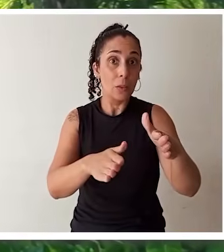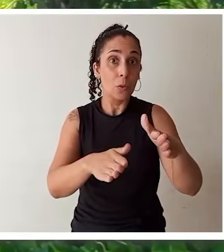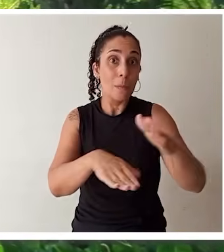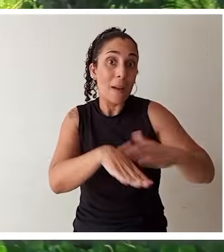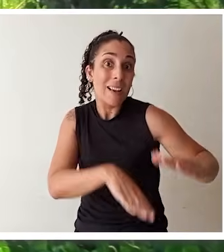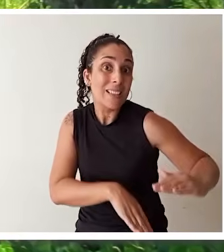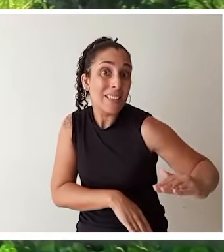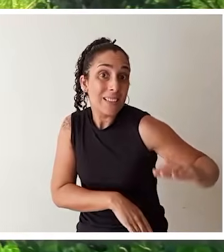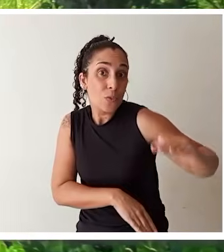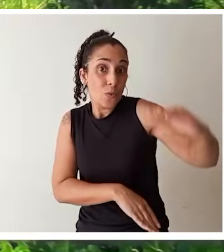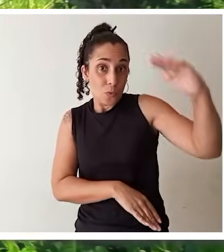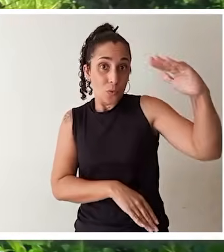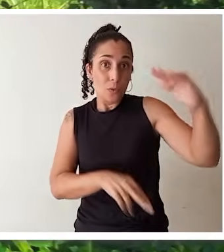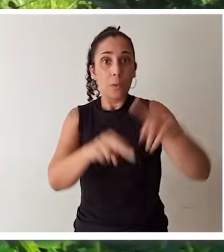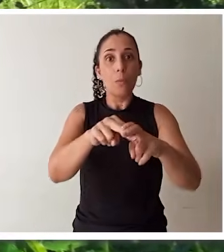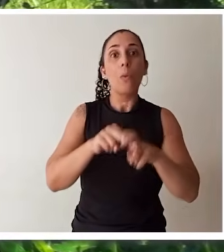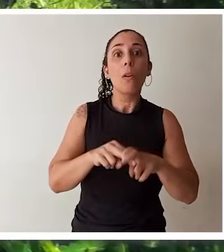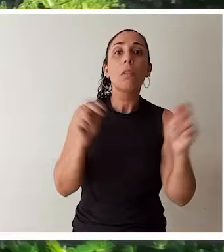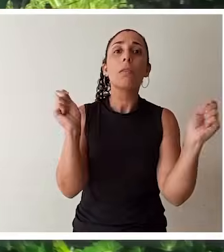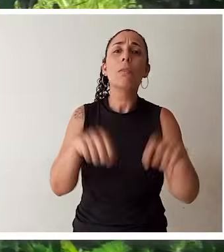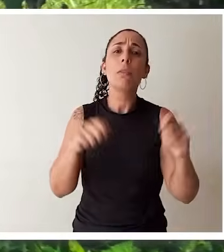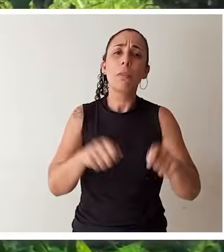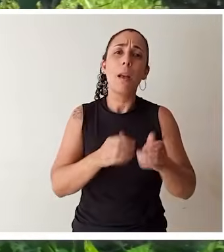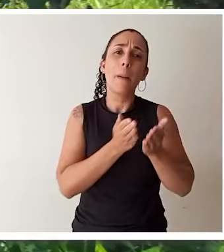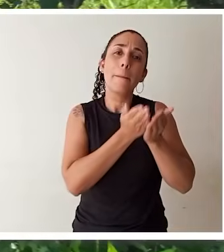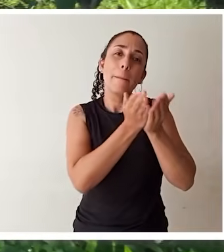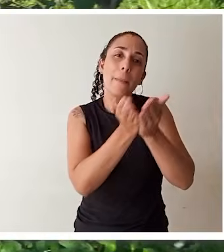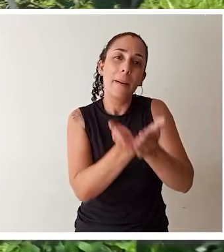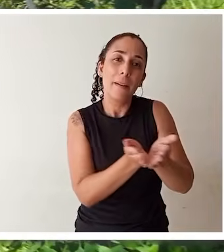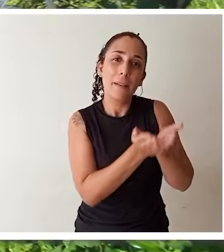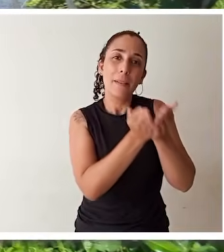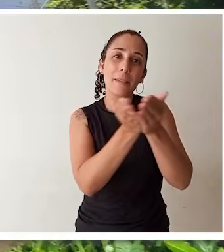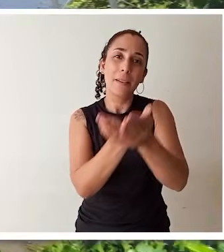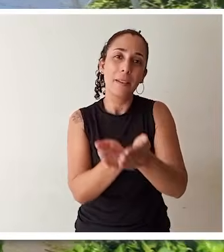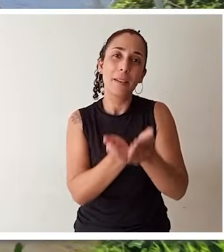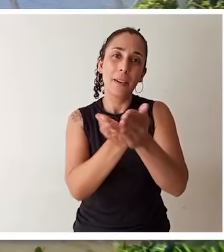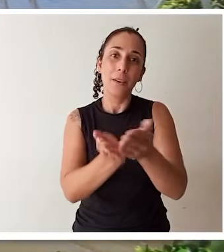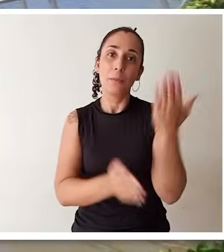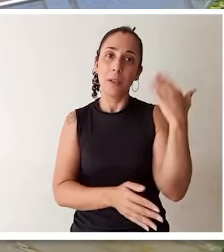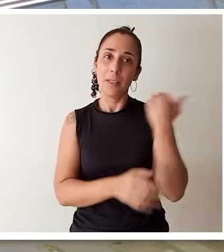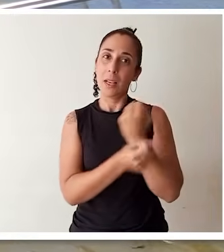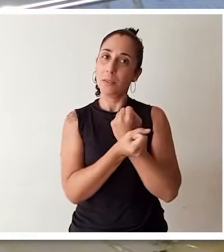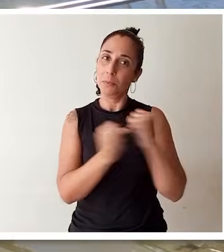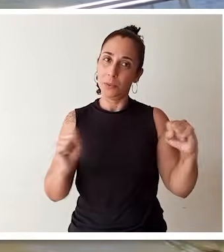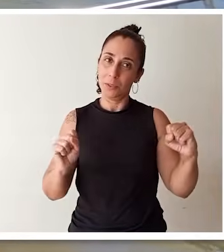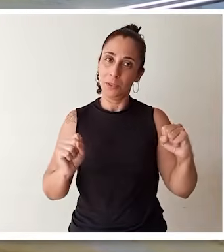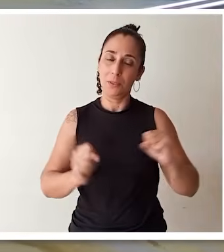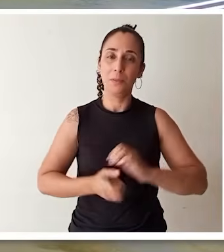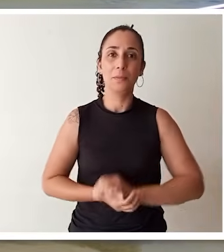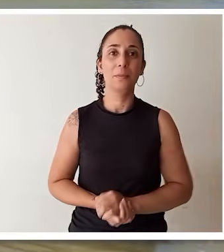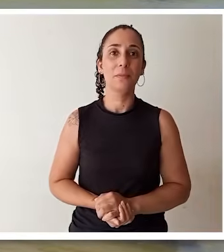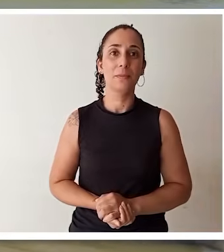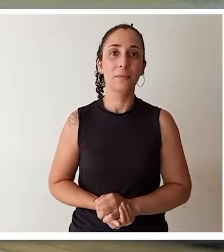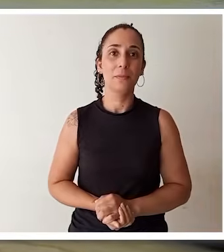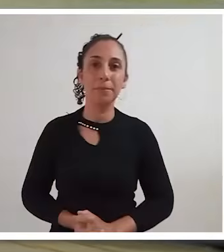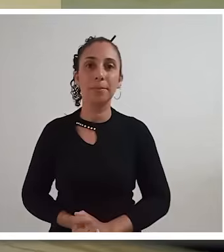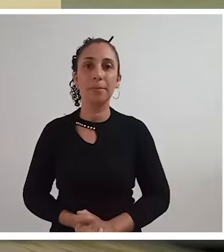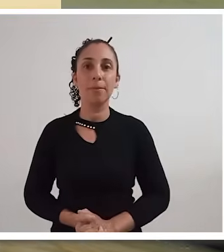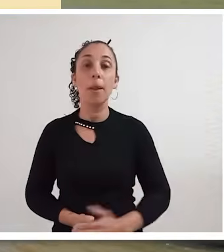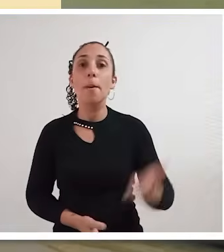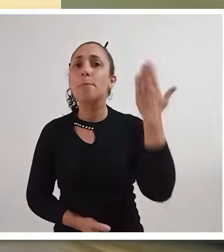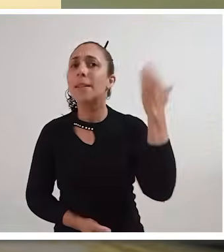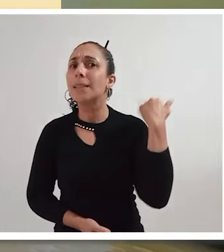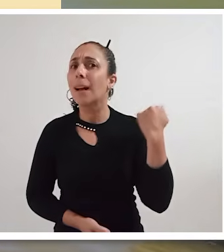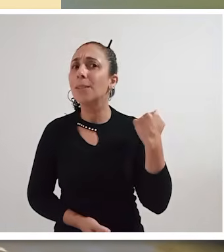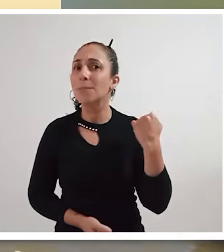no nível do rio Paraíba do Sul nesse trecho permite a navegação onde antes era impossível. Vamos entender isso aí melhor.